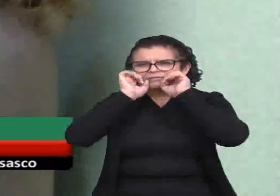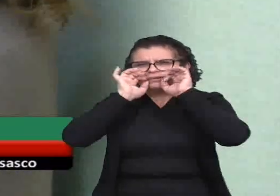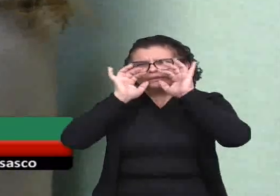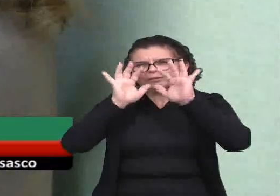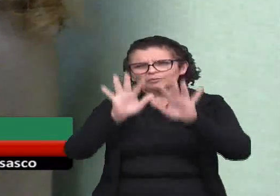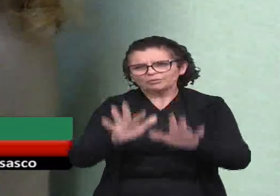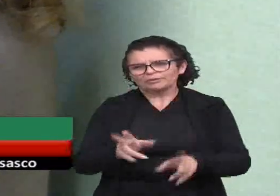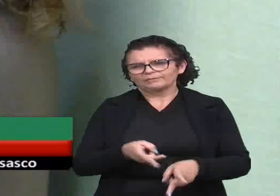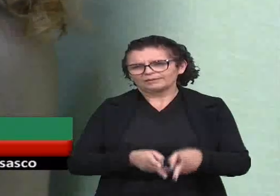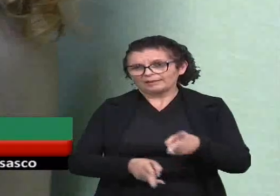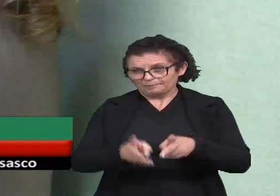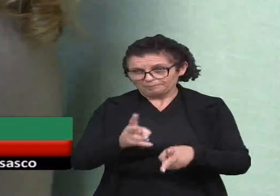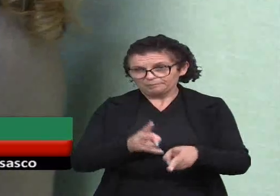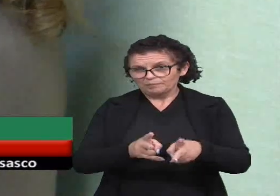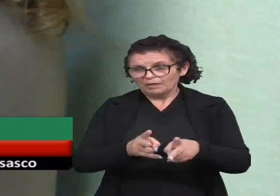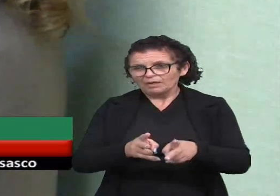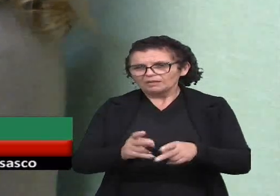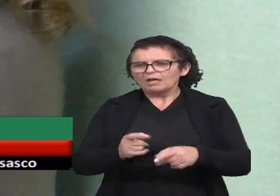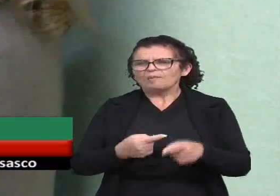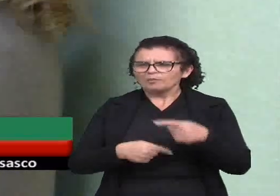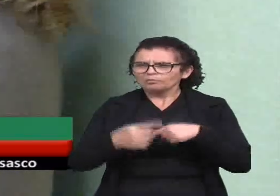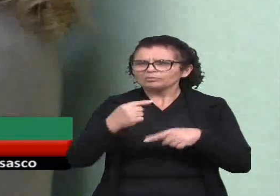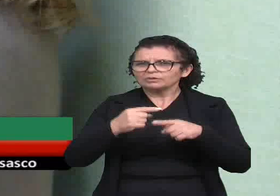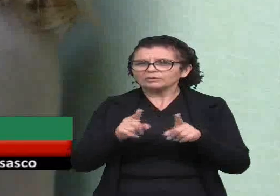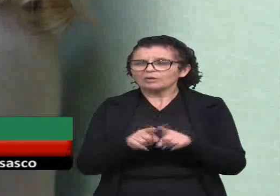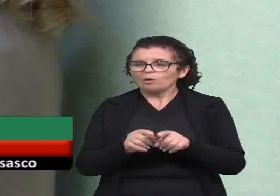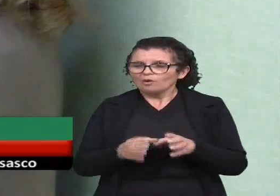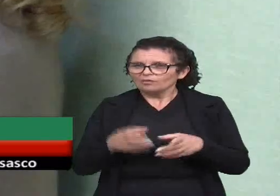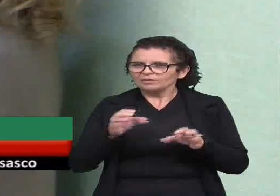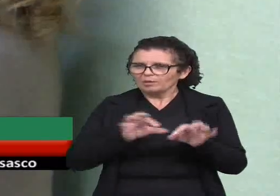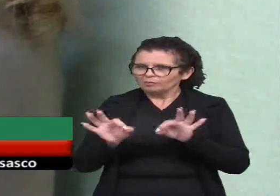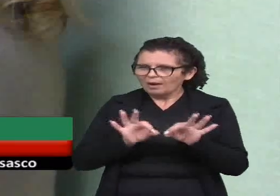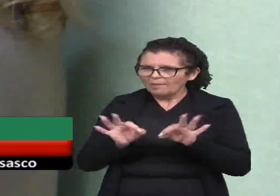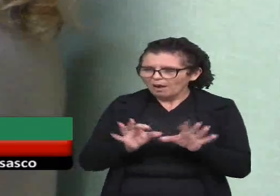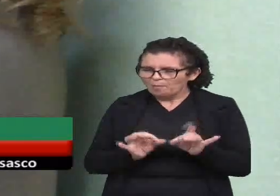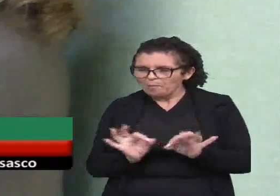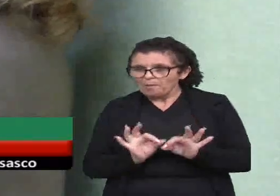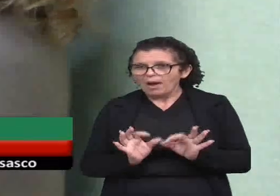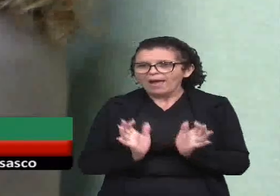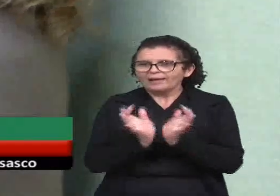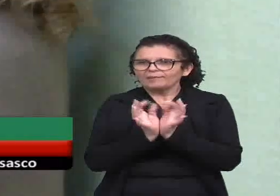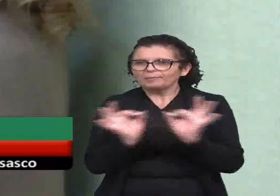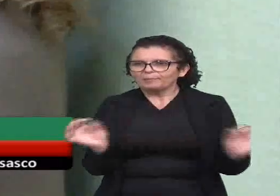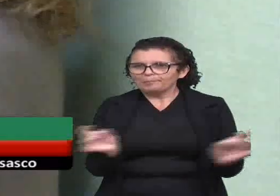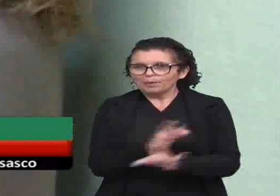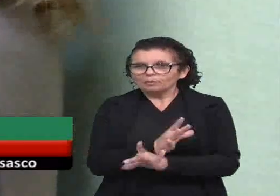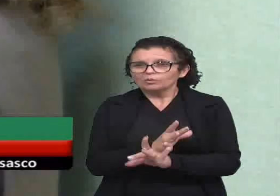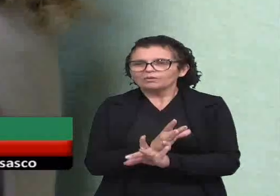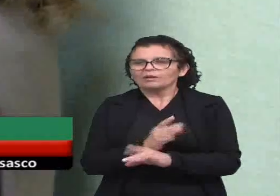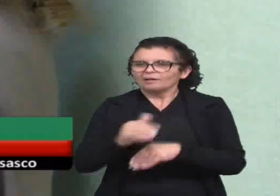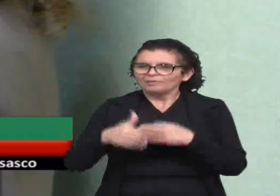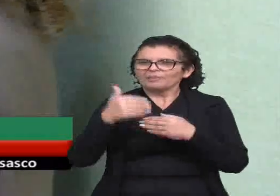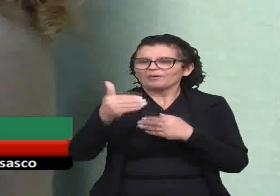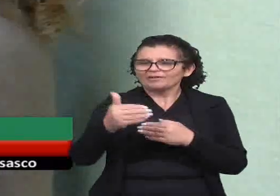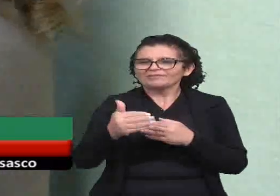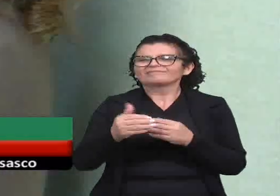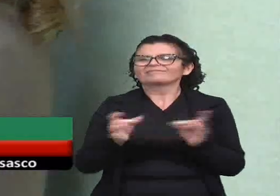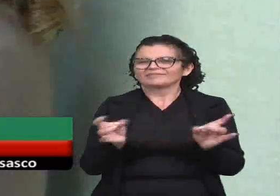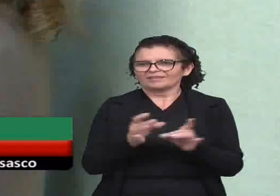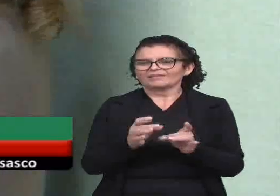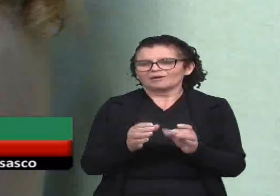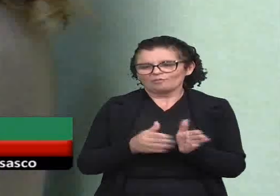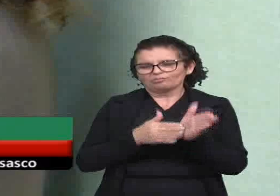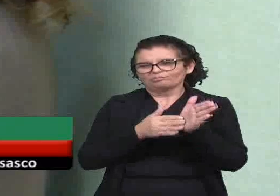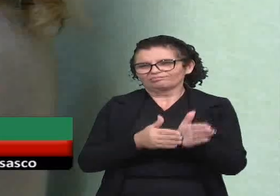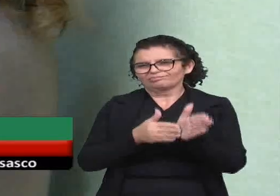grandemente nessa tua nova missão, porque o legado que você deixou para a Laura e para os outros colaboradores, certamente